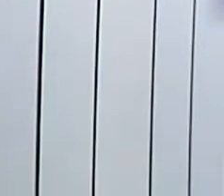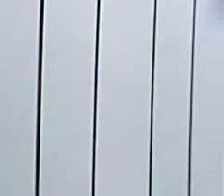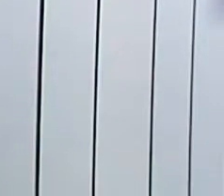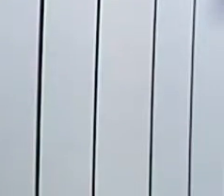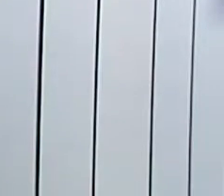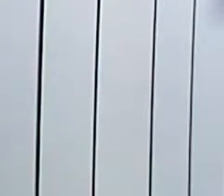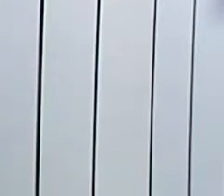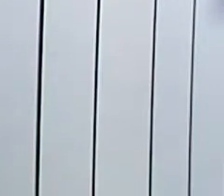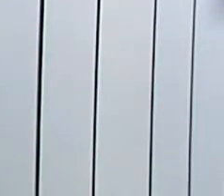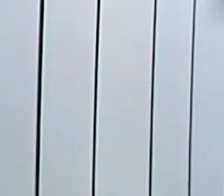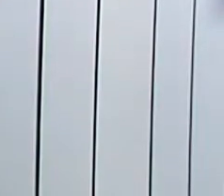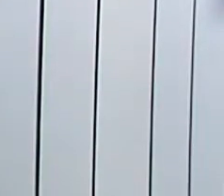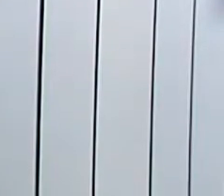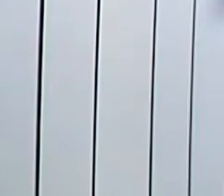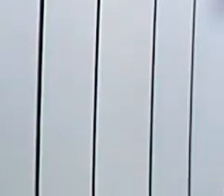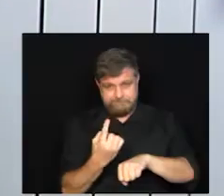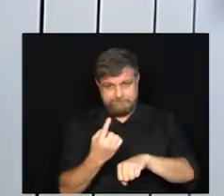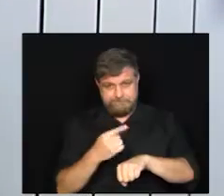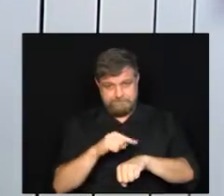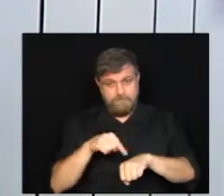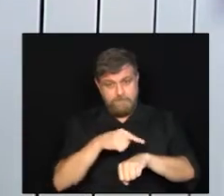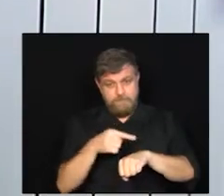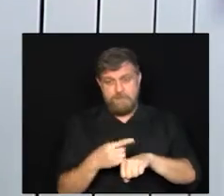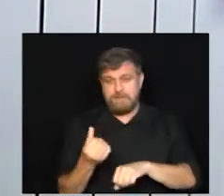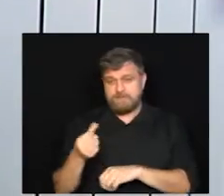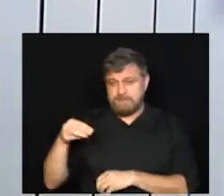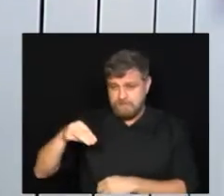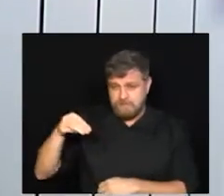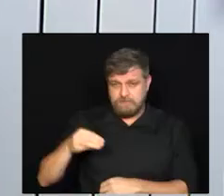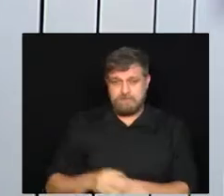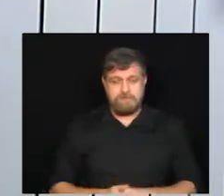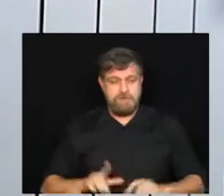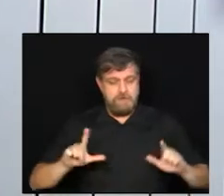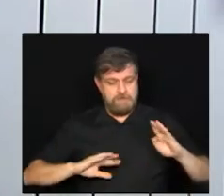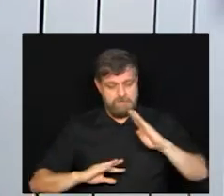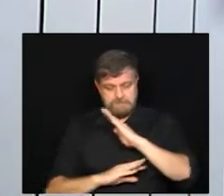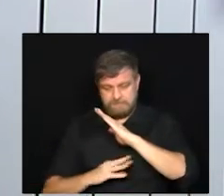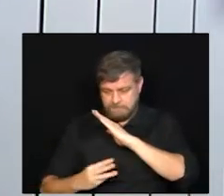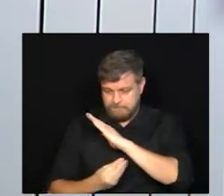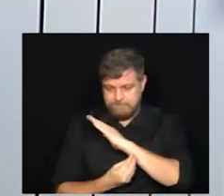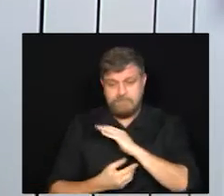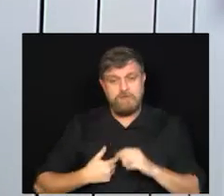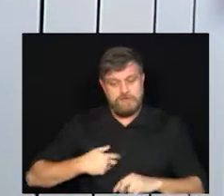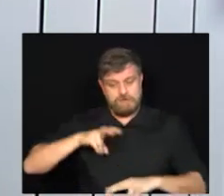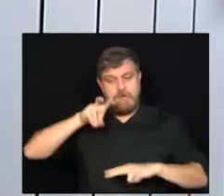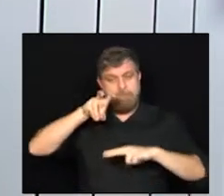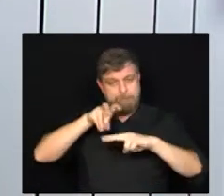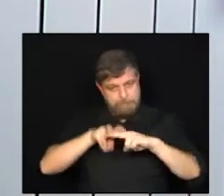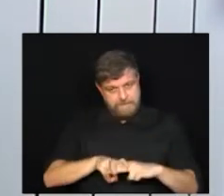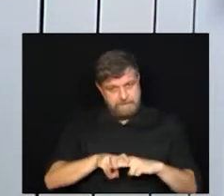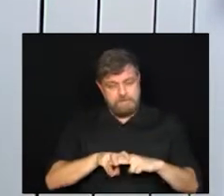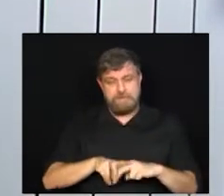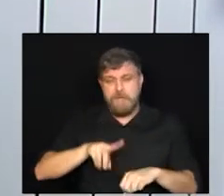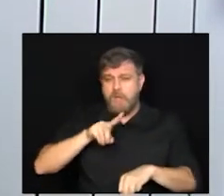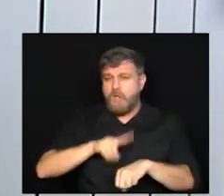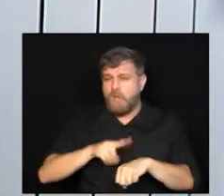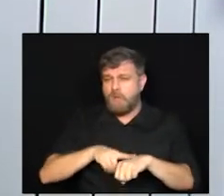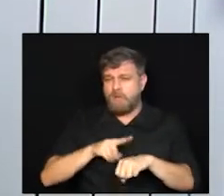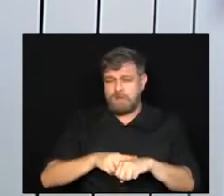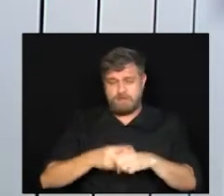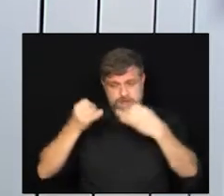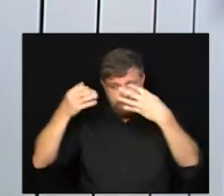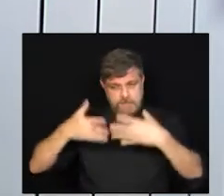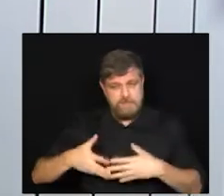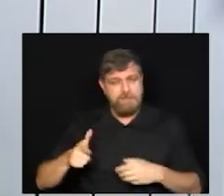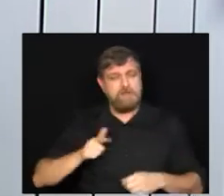Uma hora e 6 minutos, Câmara Total de volta. Você já percebeu, já estou aqui com o meu banquinho, porque é hora de falar sobre a